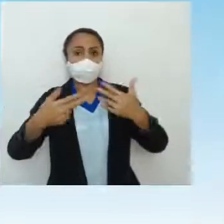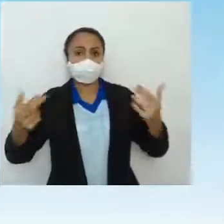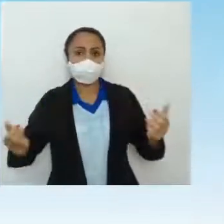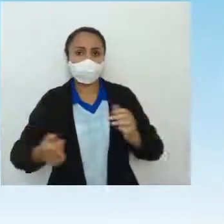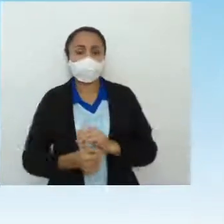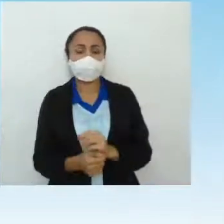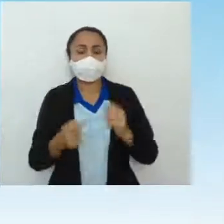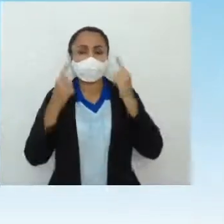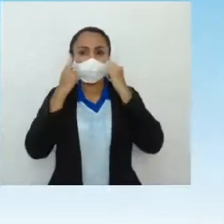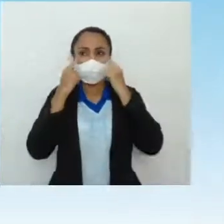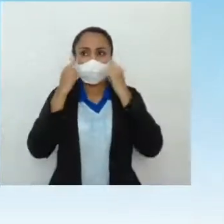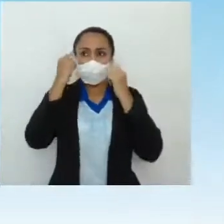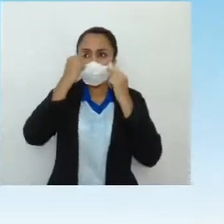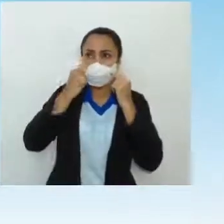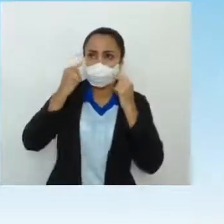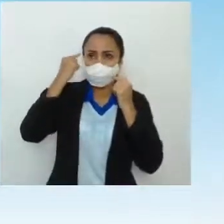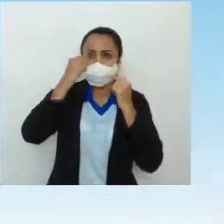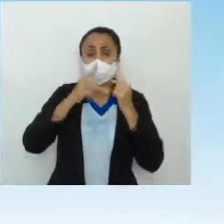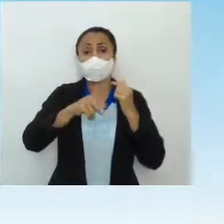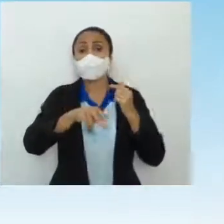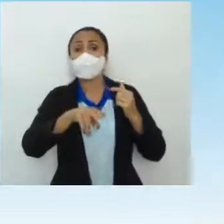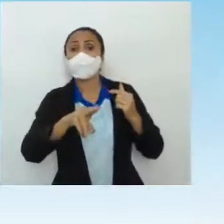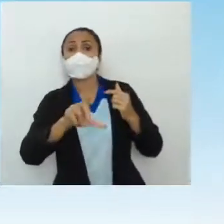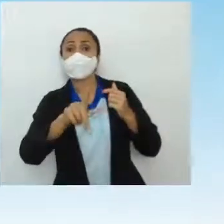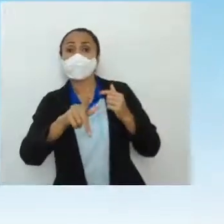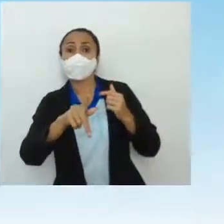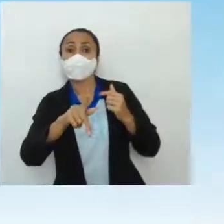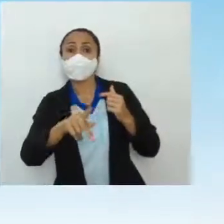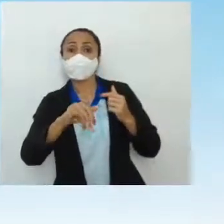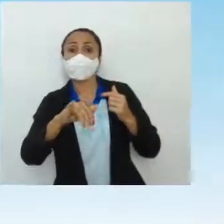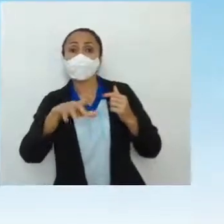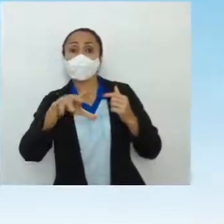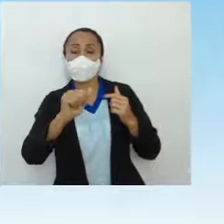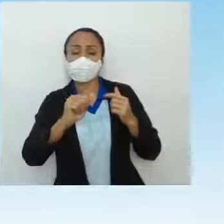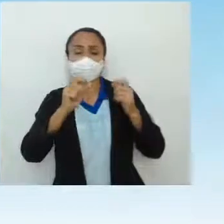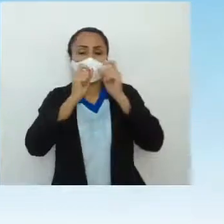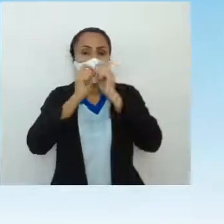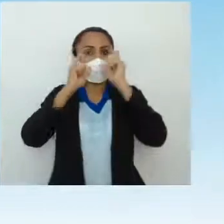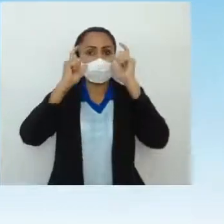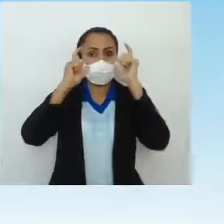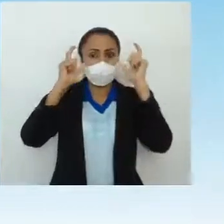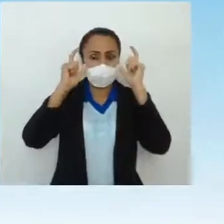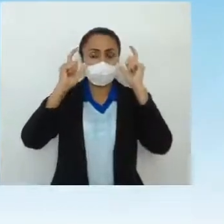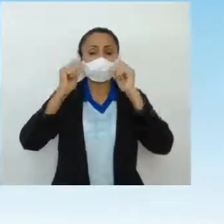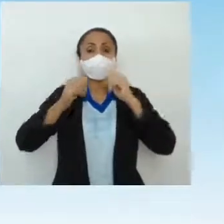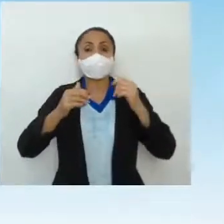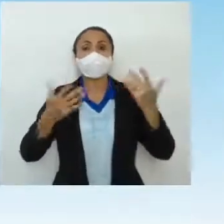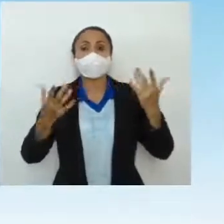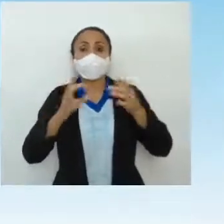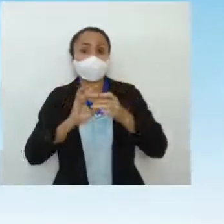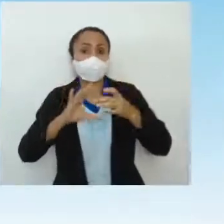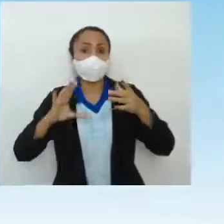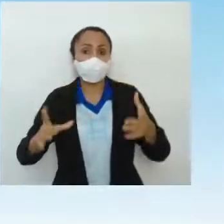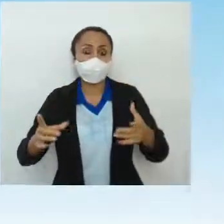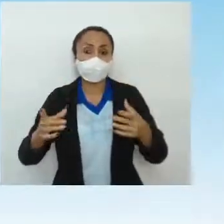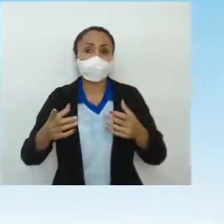da pupila, que ocorre um aumento do diâmetro para permitir que a luz entre em maior